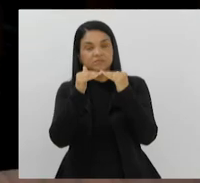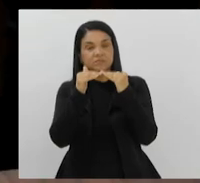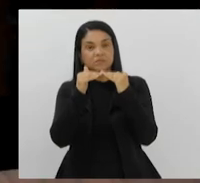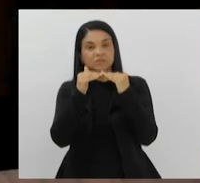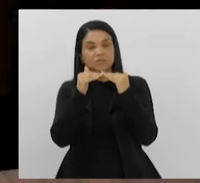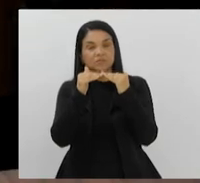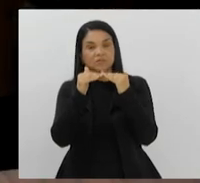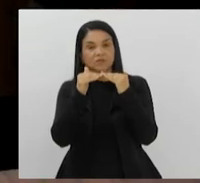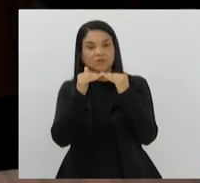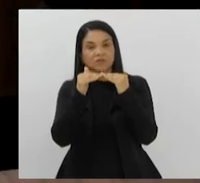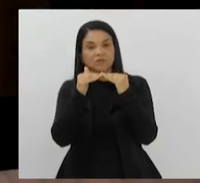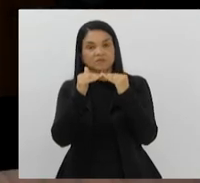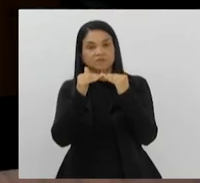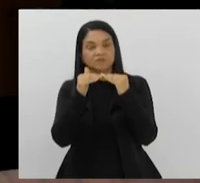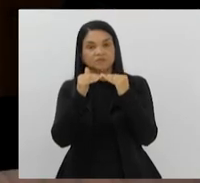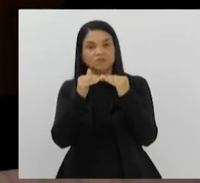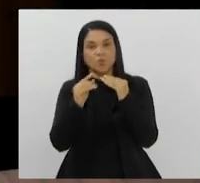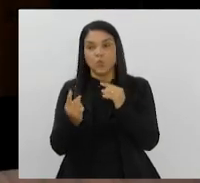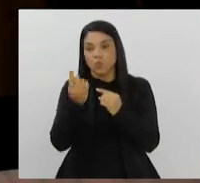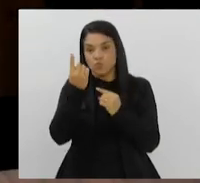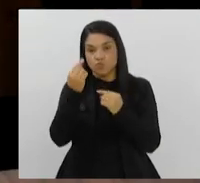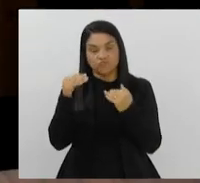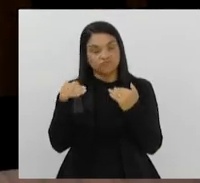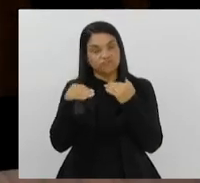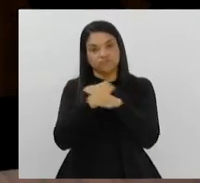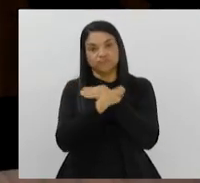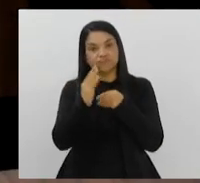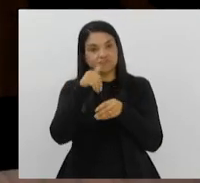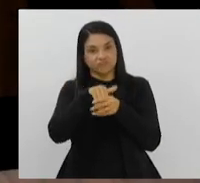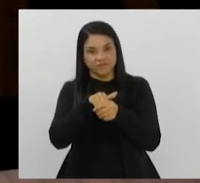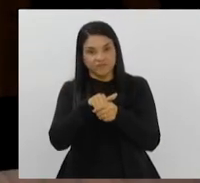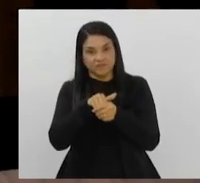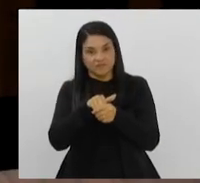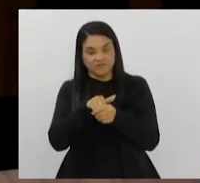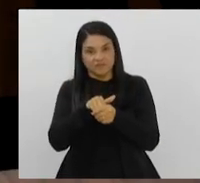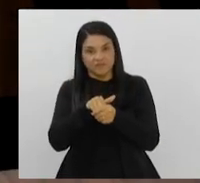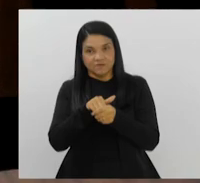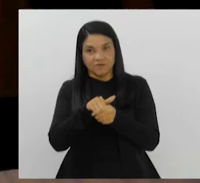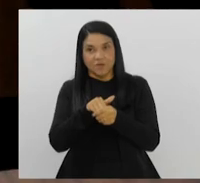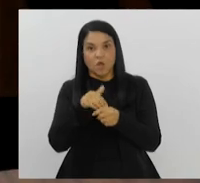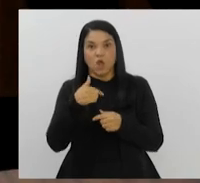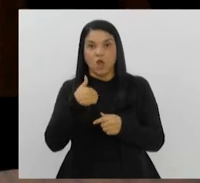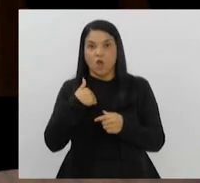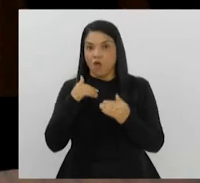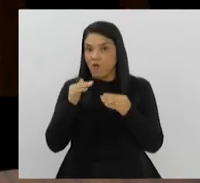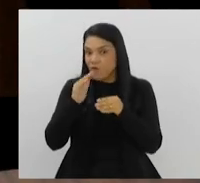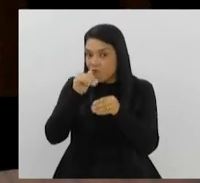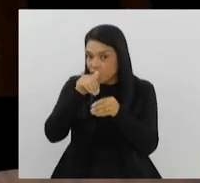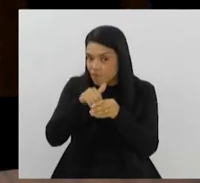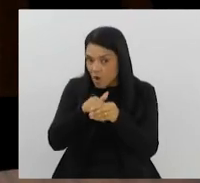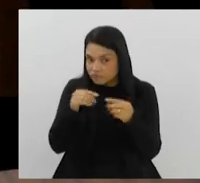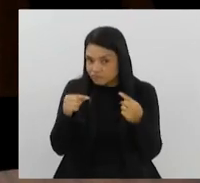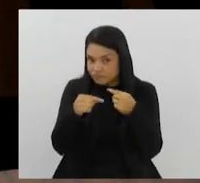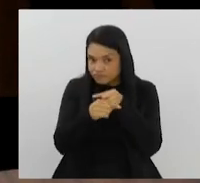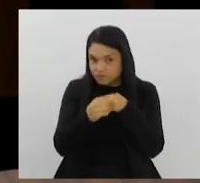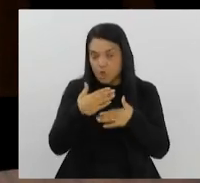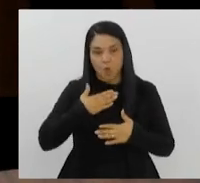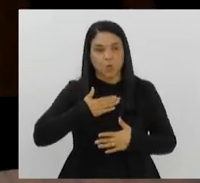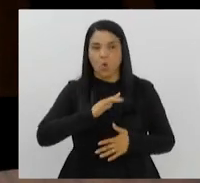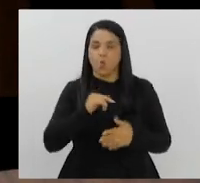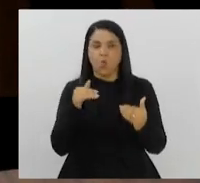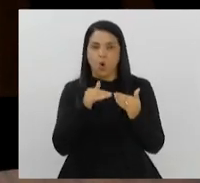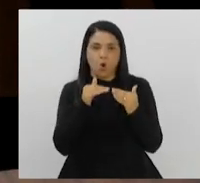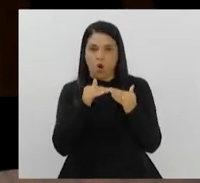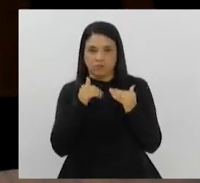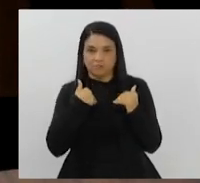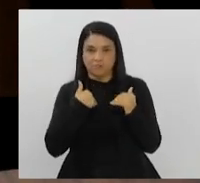voto divergente contrário. Voto que eu discordo profundamente, mas